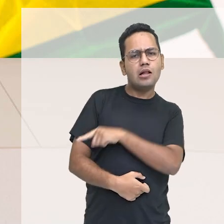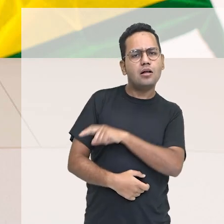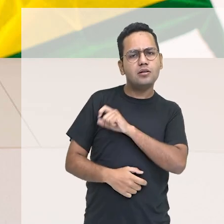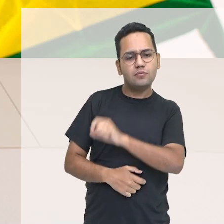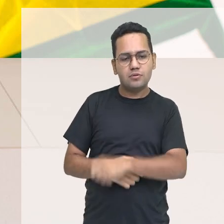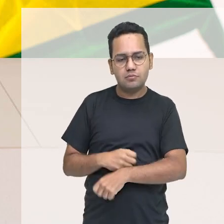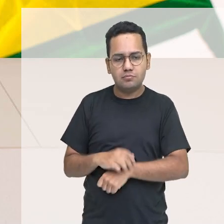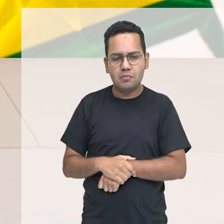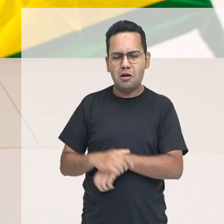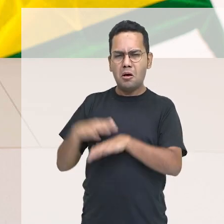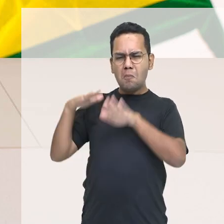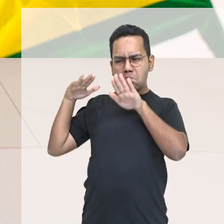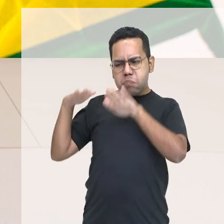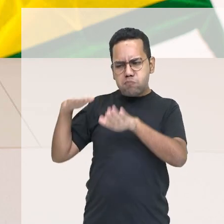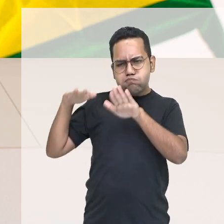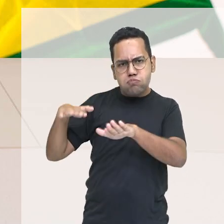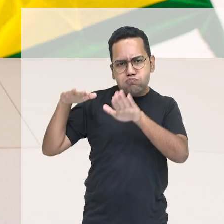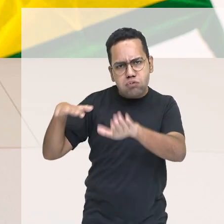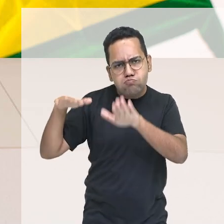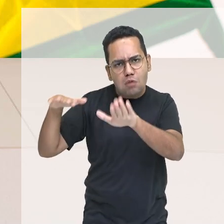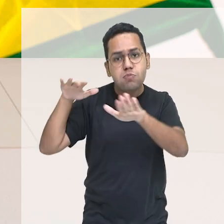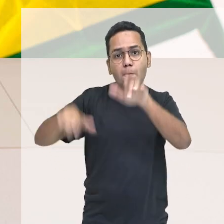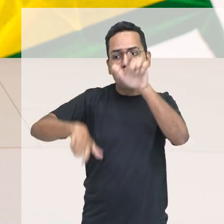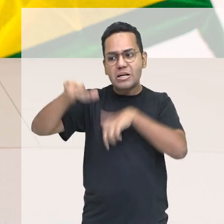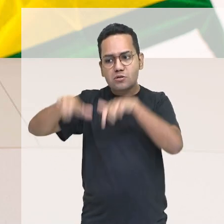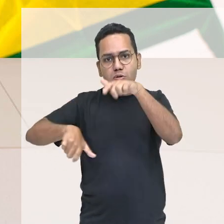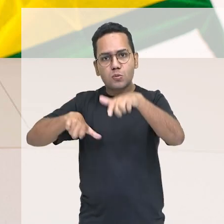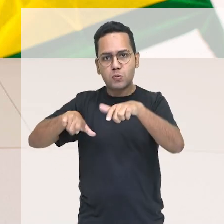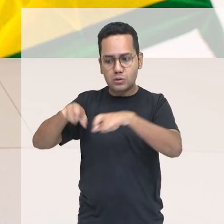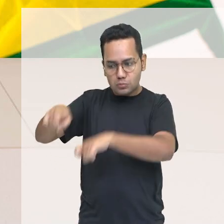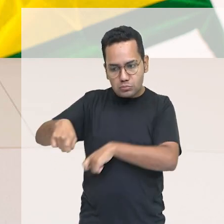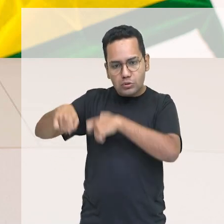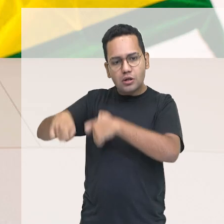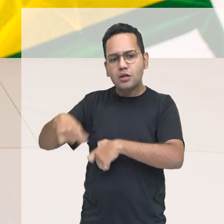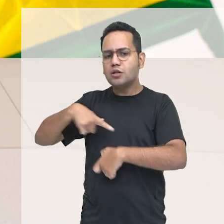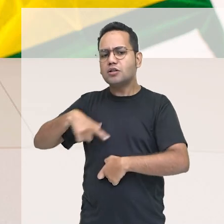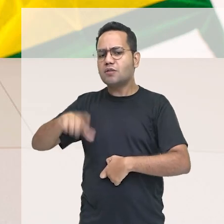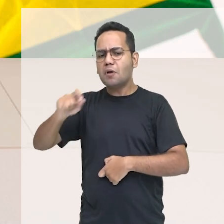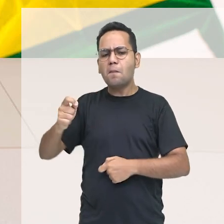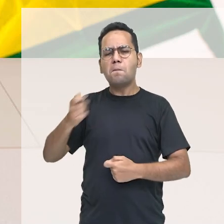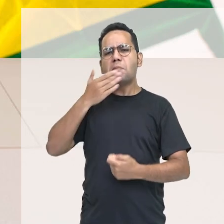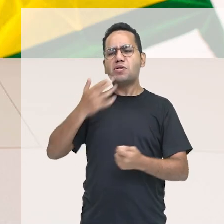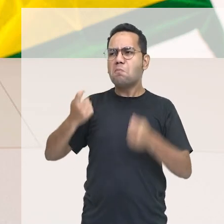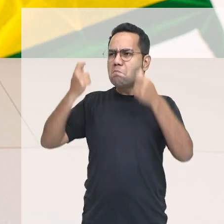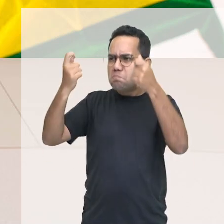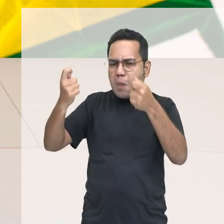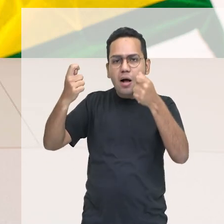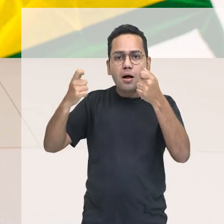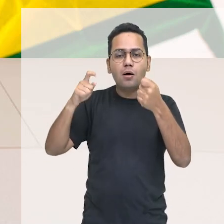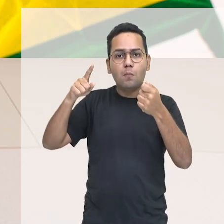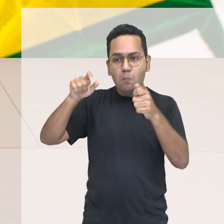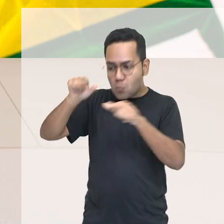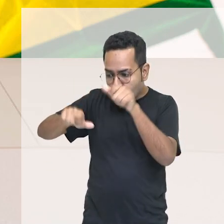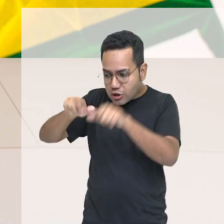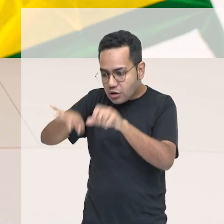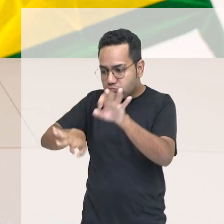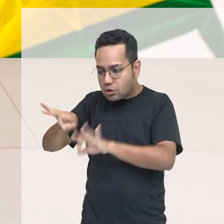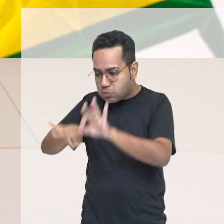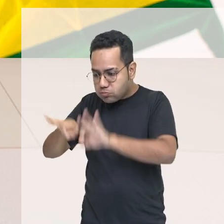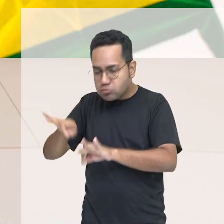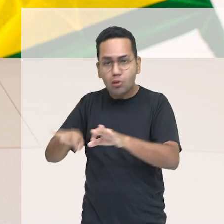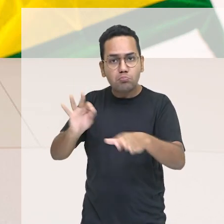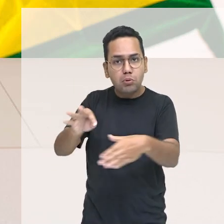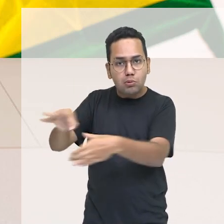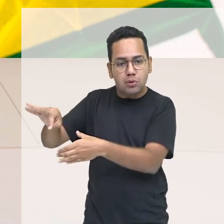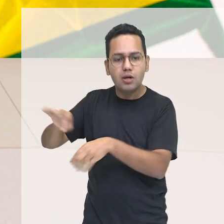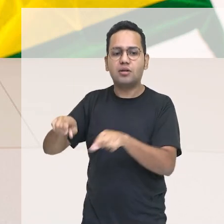pela mobilização de milhões de camponeses por reforma agrária e participação política.